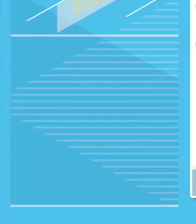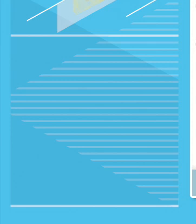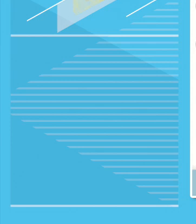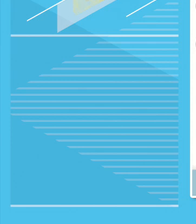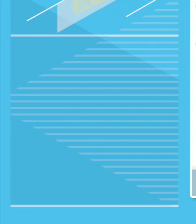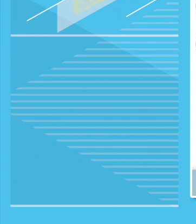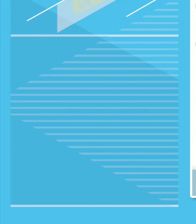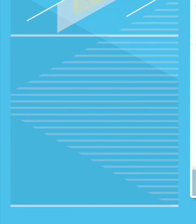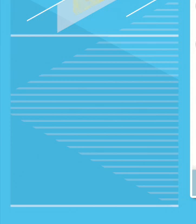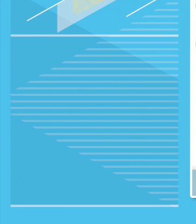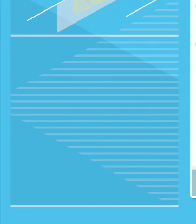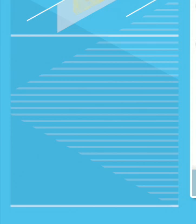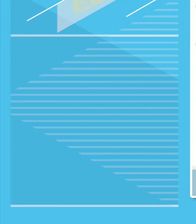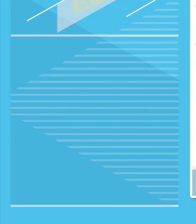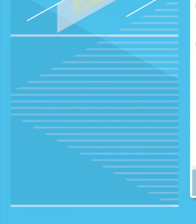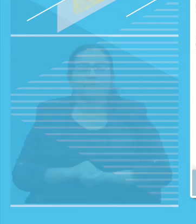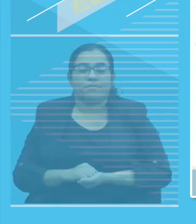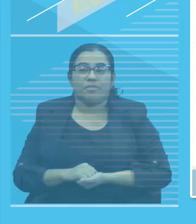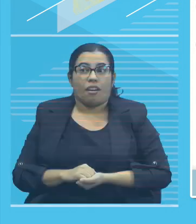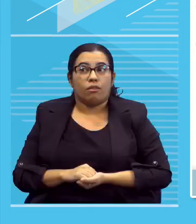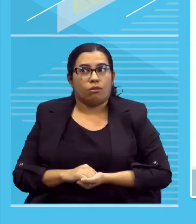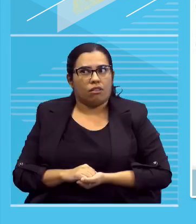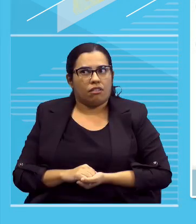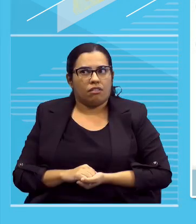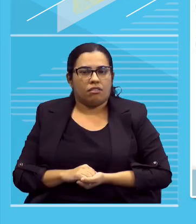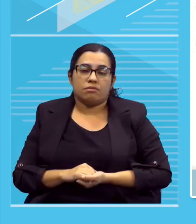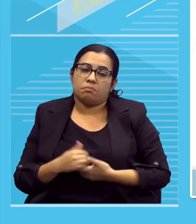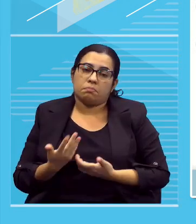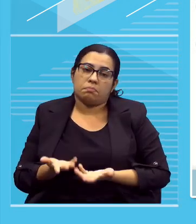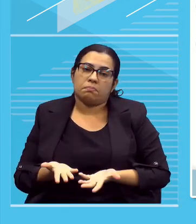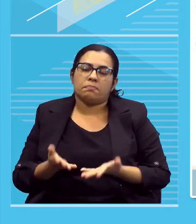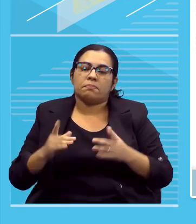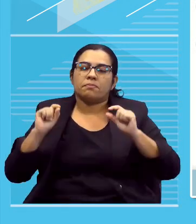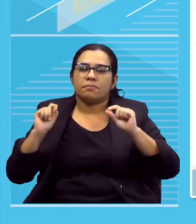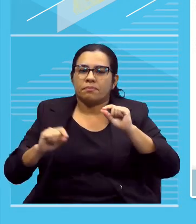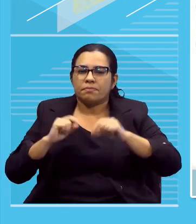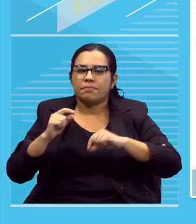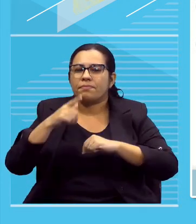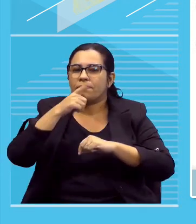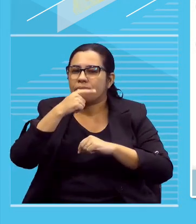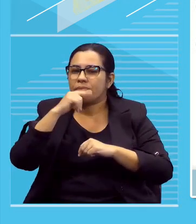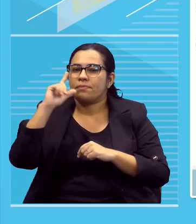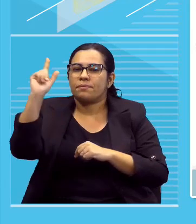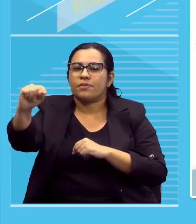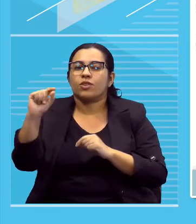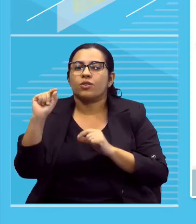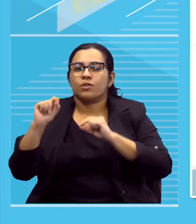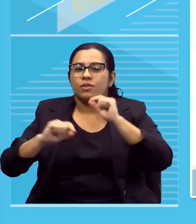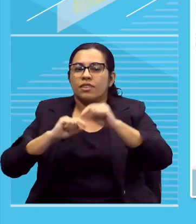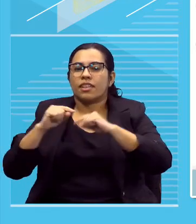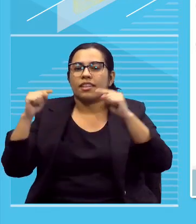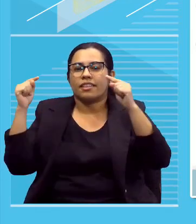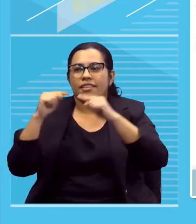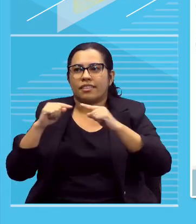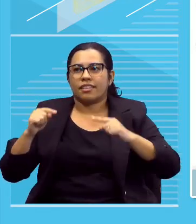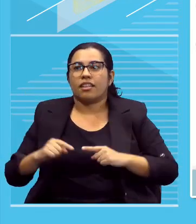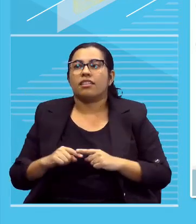e ao extremo de toda a água potável consumida pelo homem